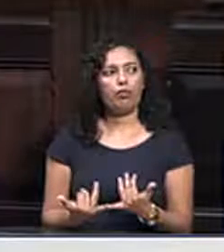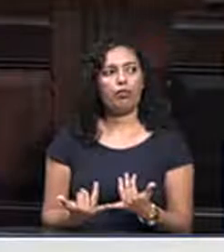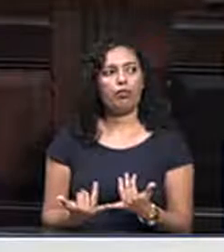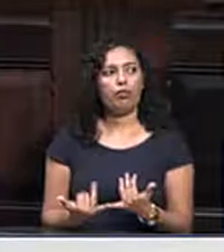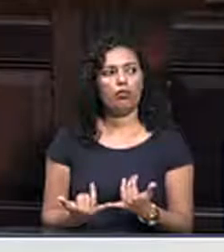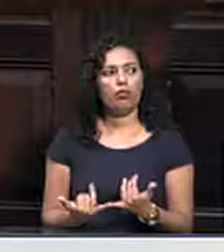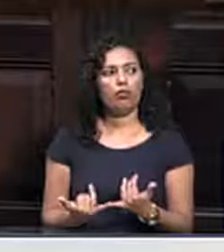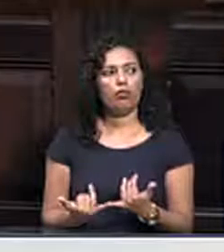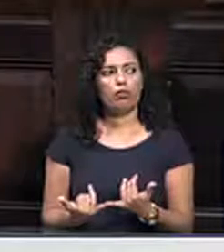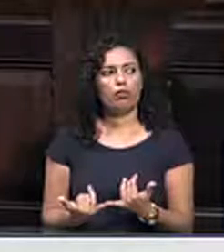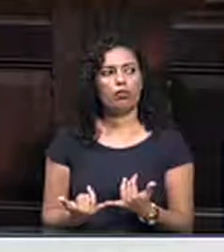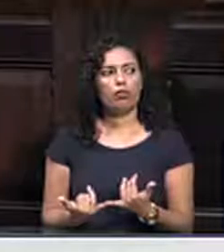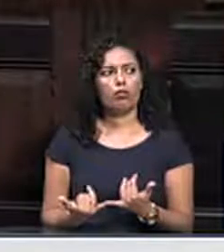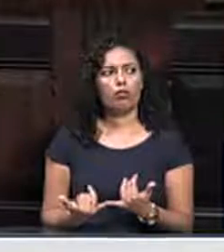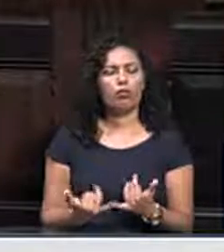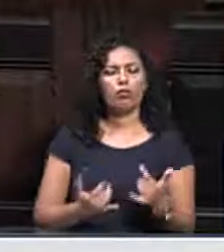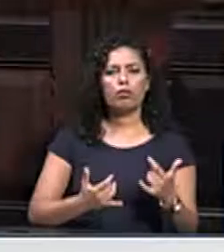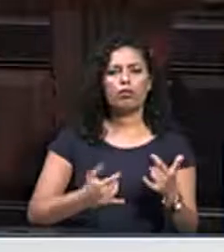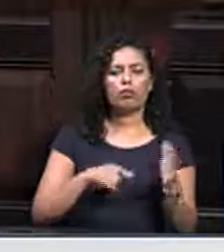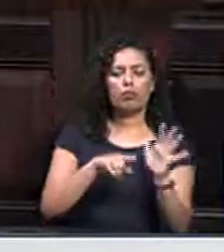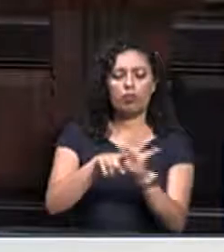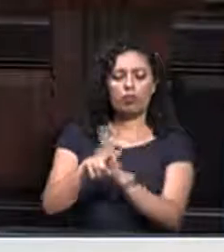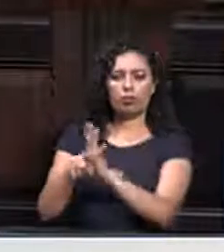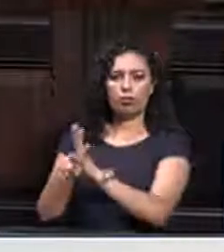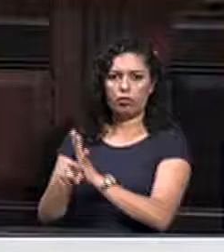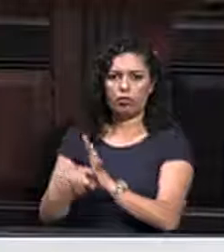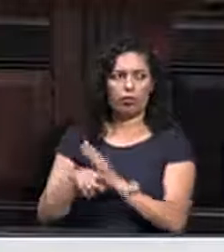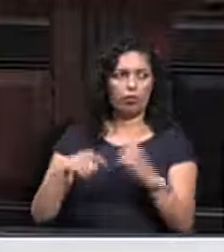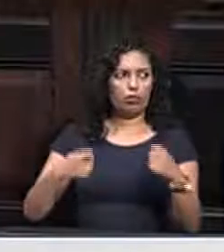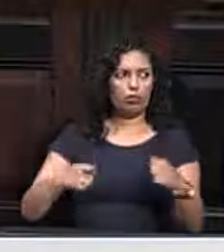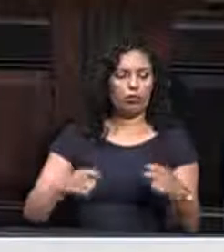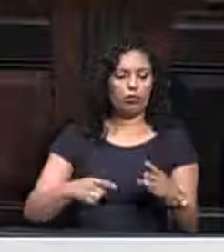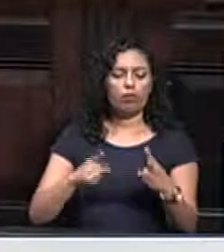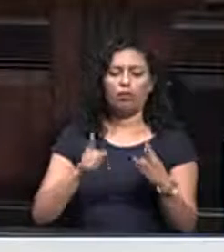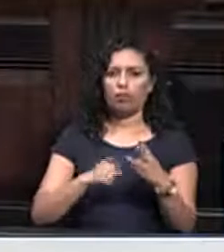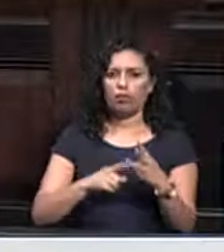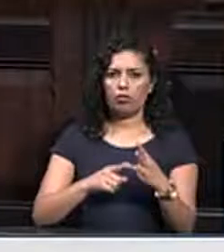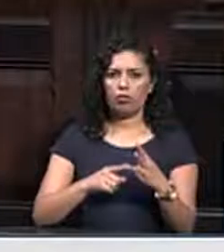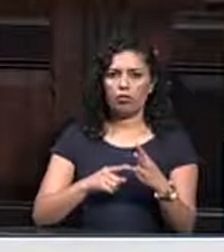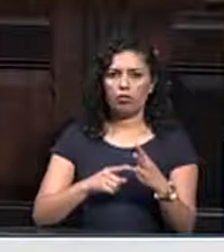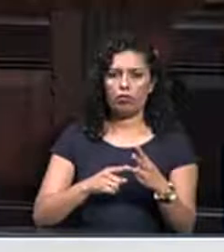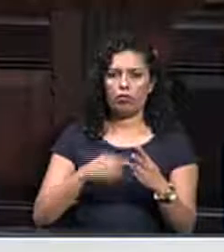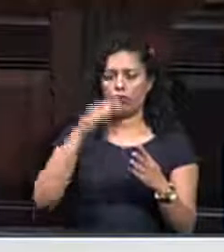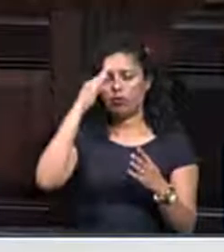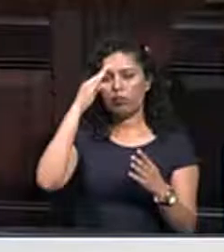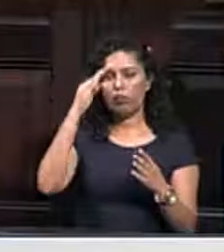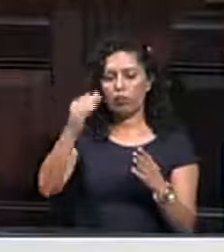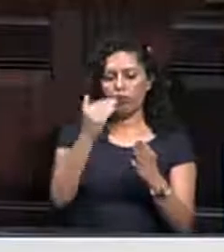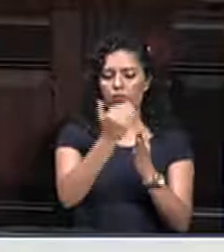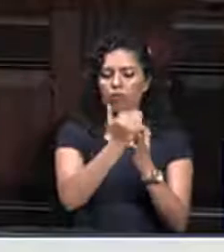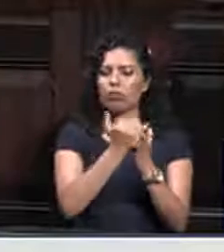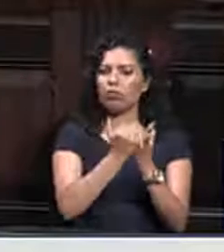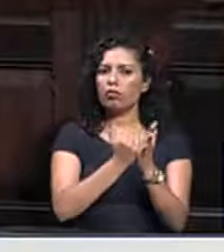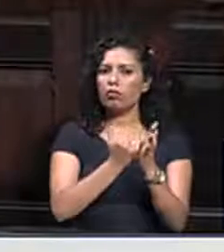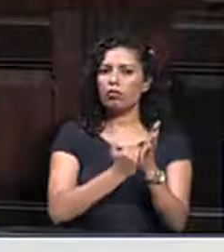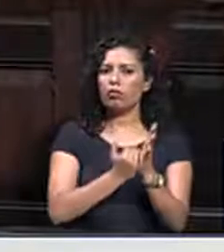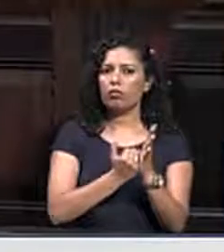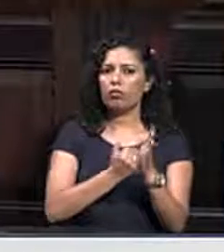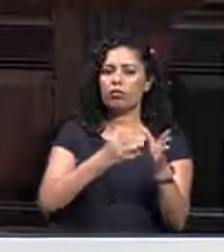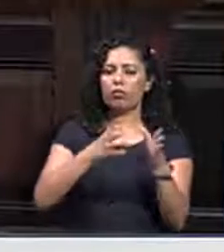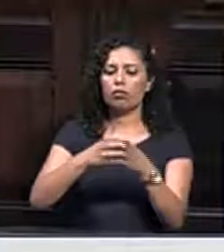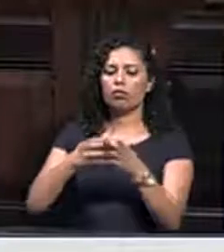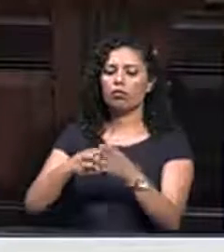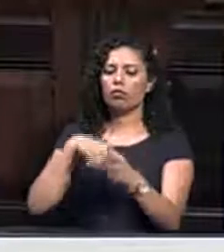ser ocupados por tais monoculturas. 3. Os principais argumentos dos defensores